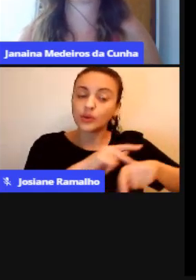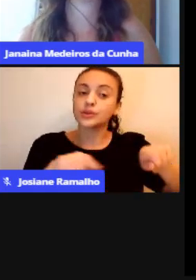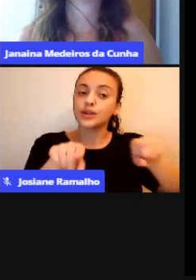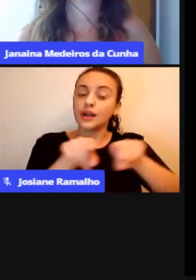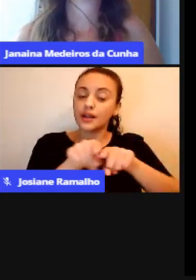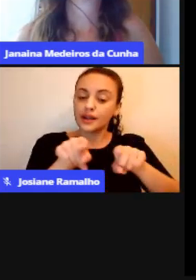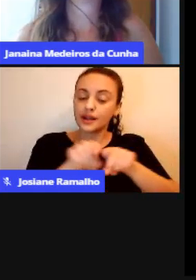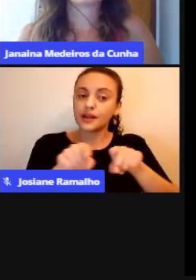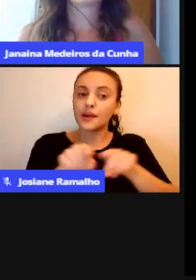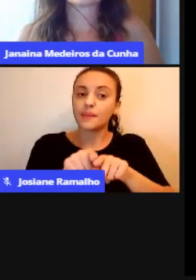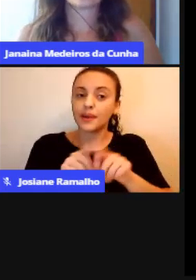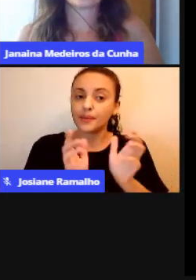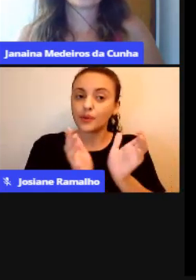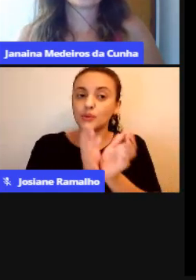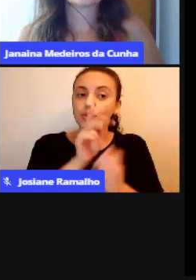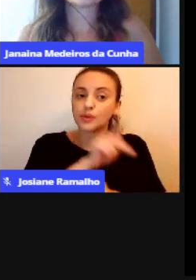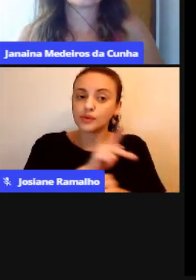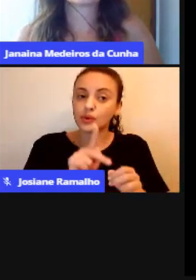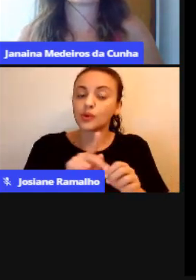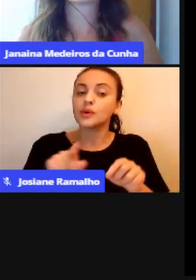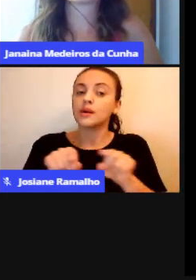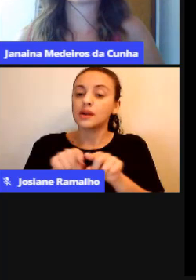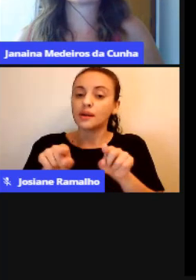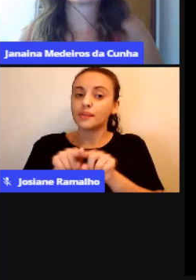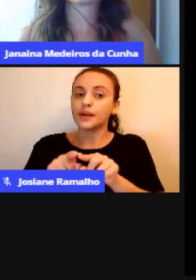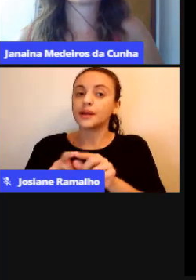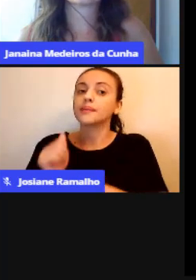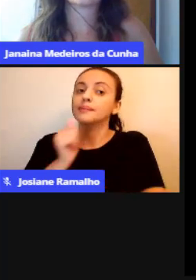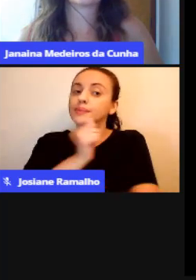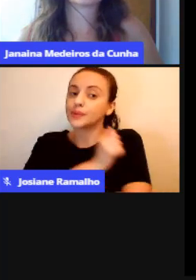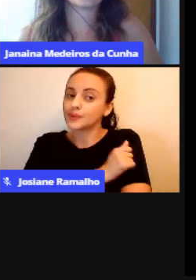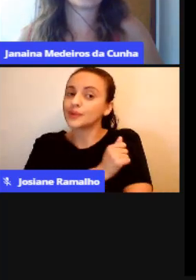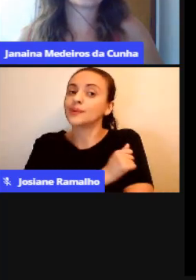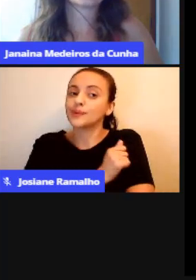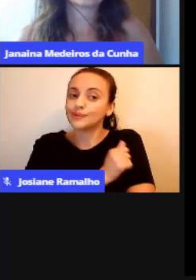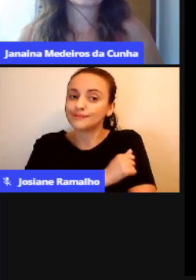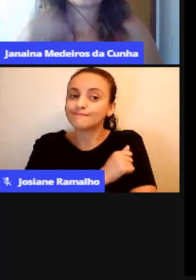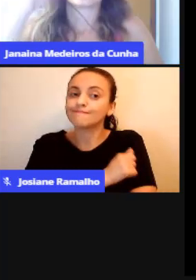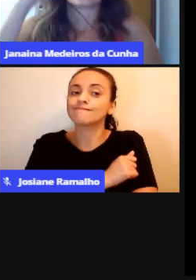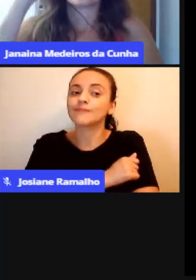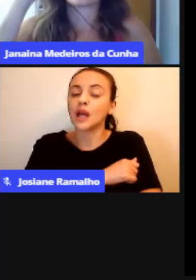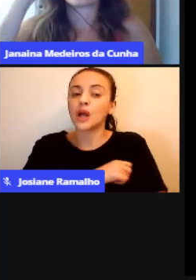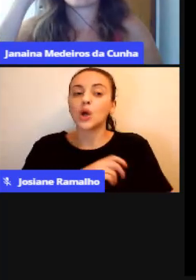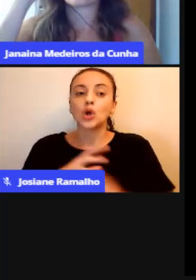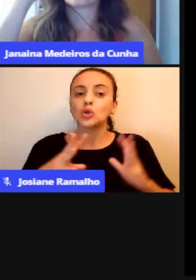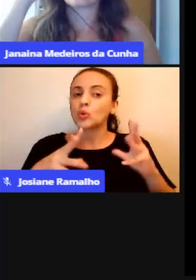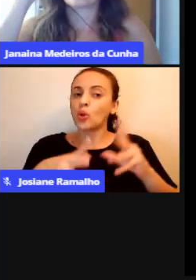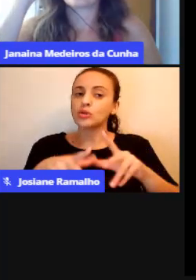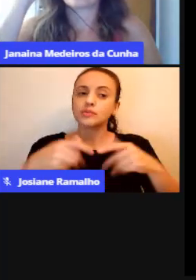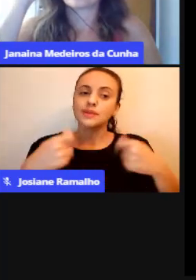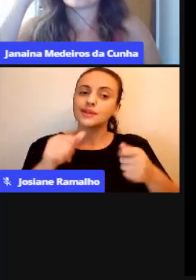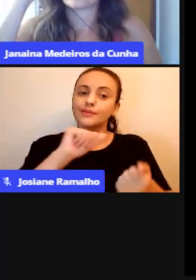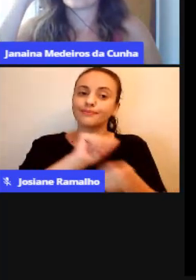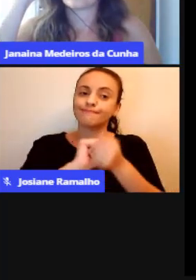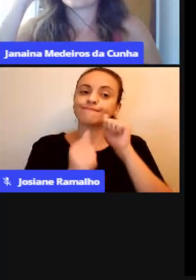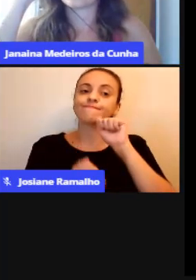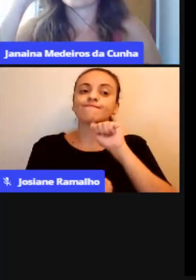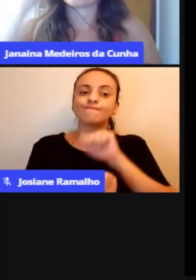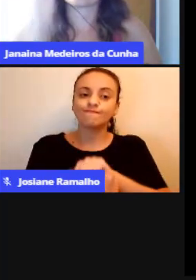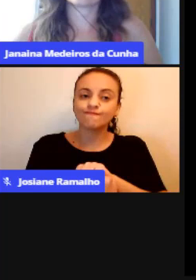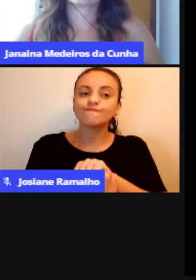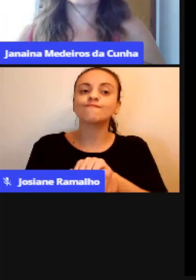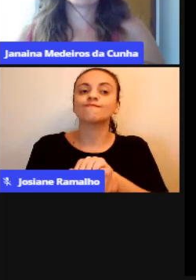professores, também para os alunos, né, que nós precisamos nos adaptar. Eu falo que esse